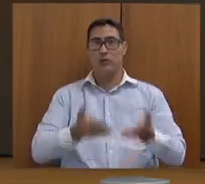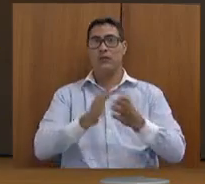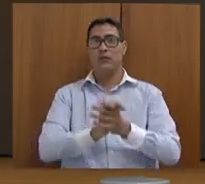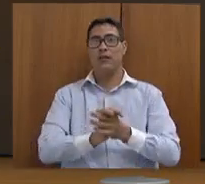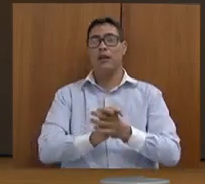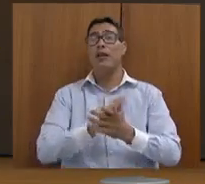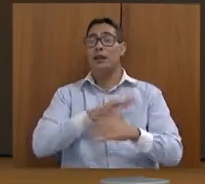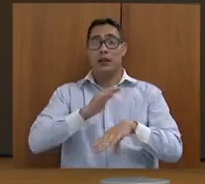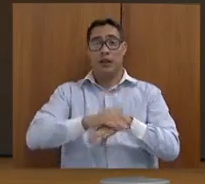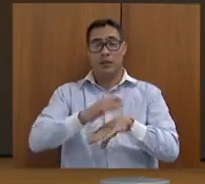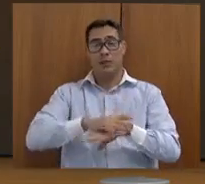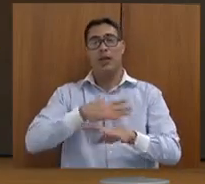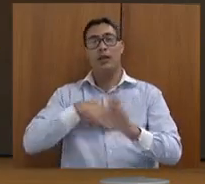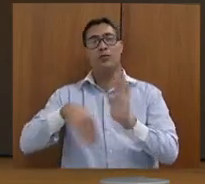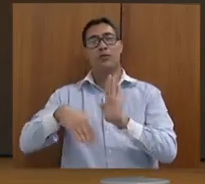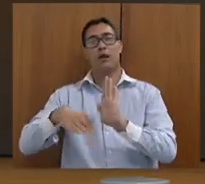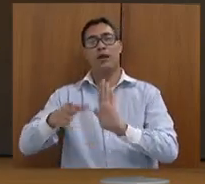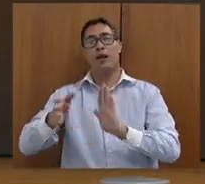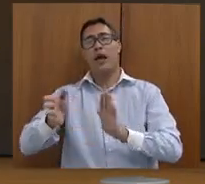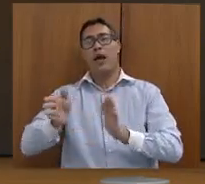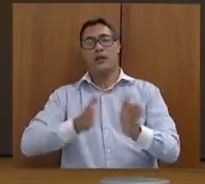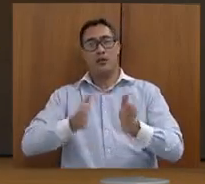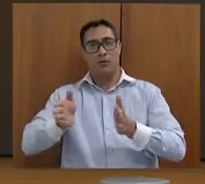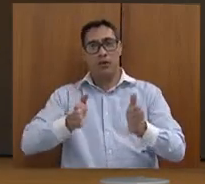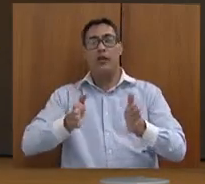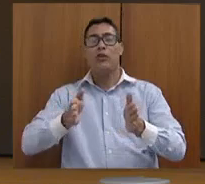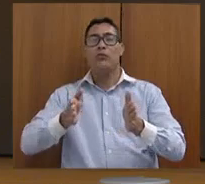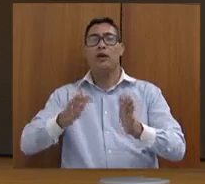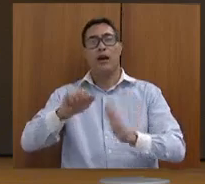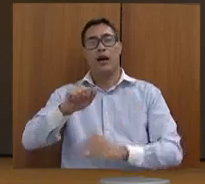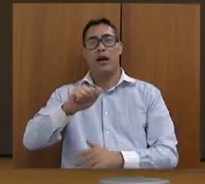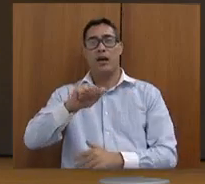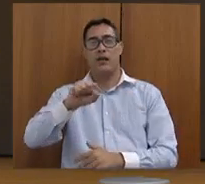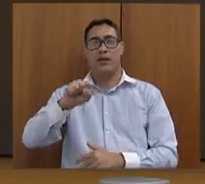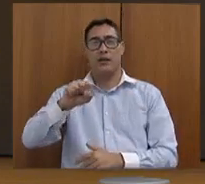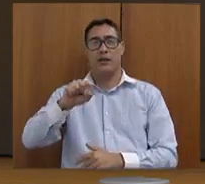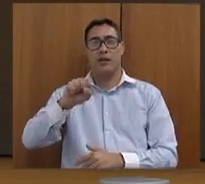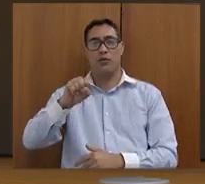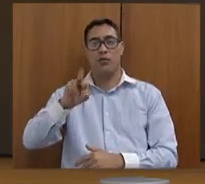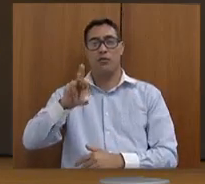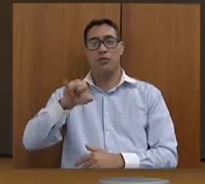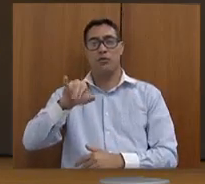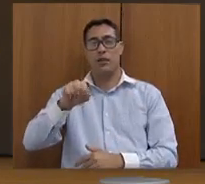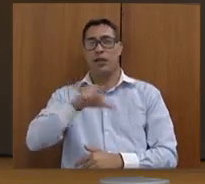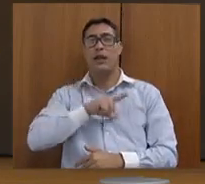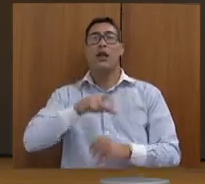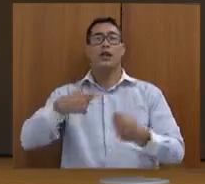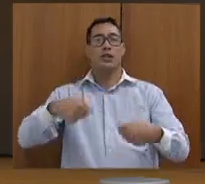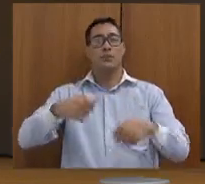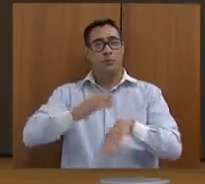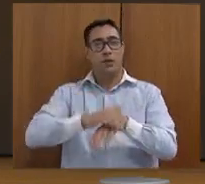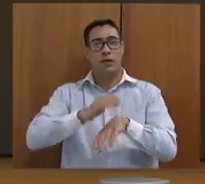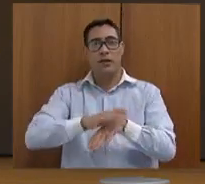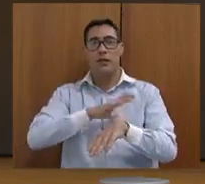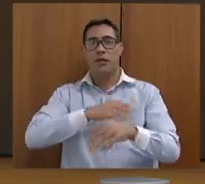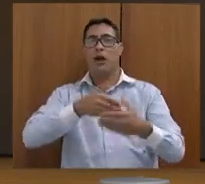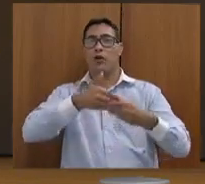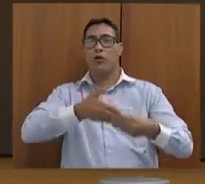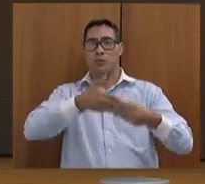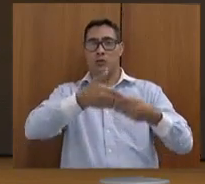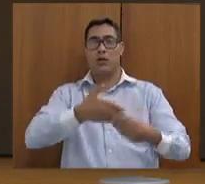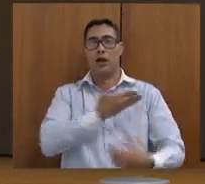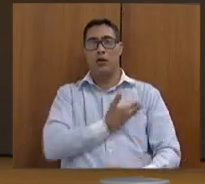Assessoria e dizer Igor que realmente a gente tem cumprimentar o governador Zema